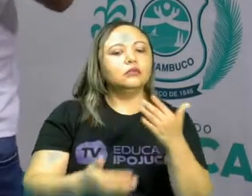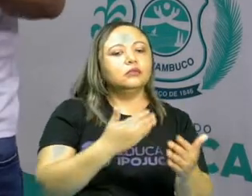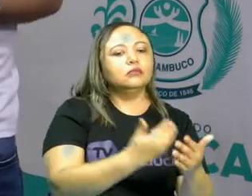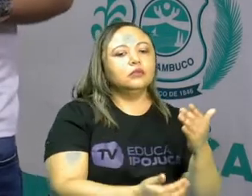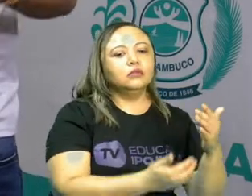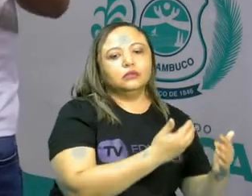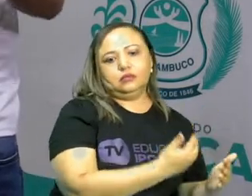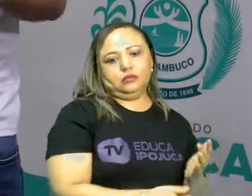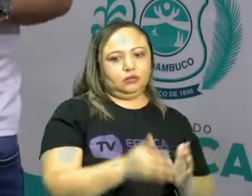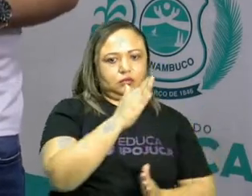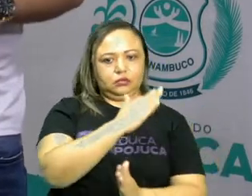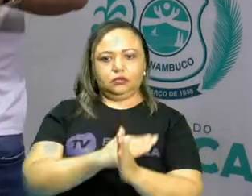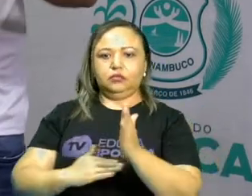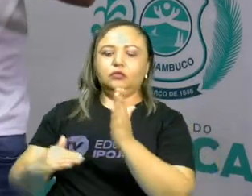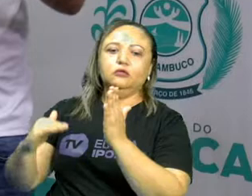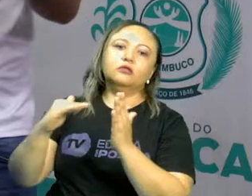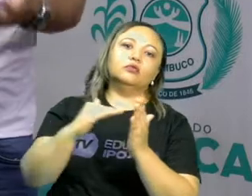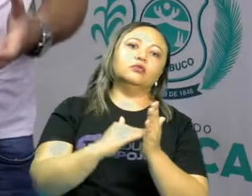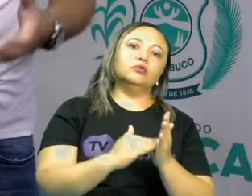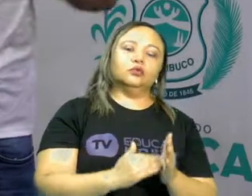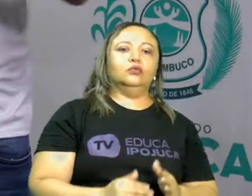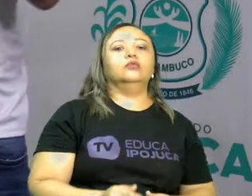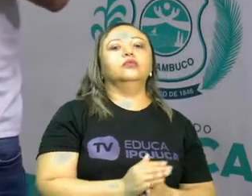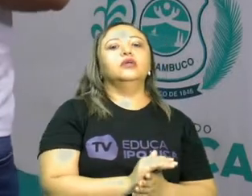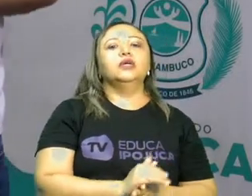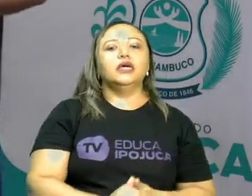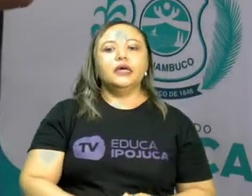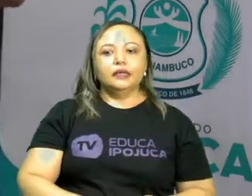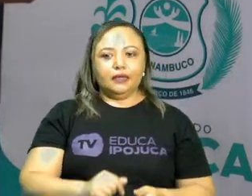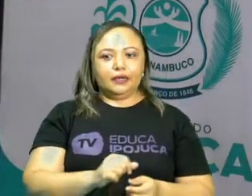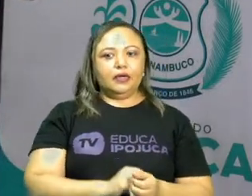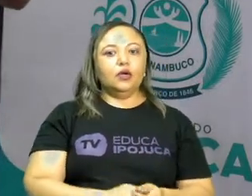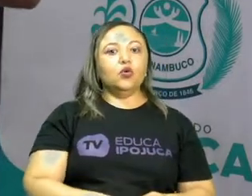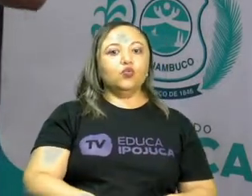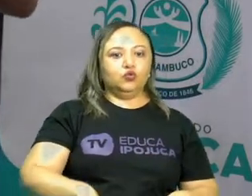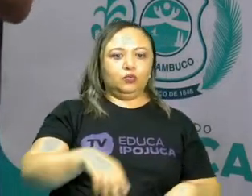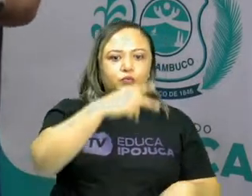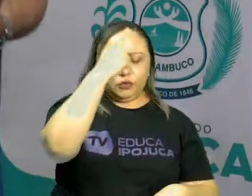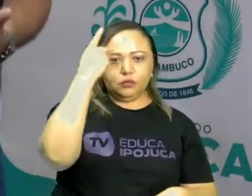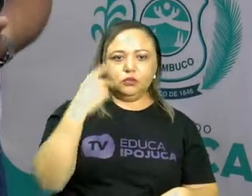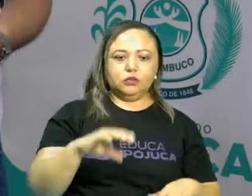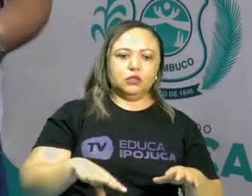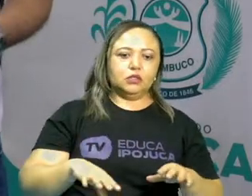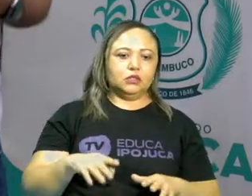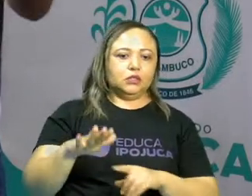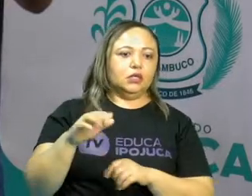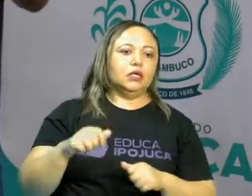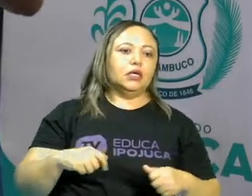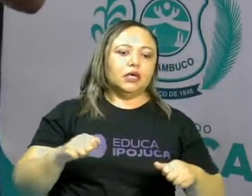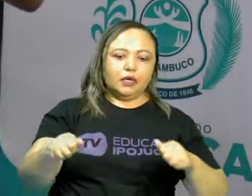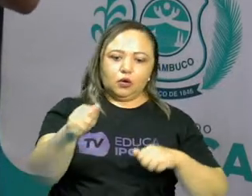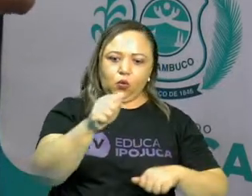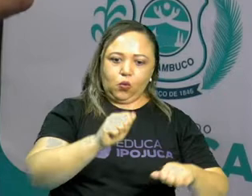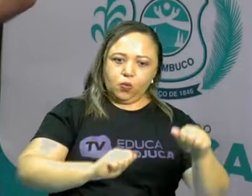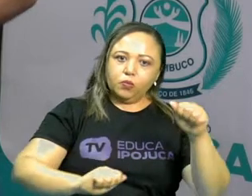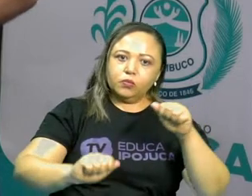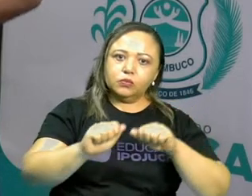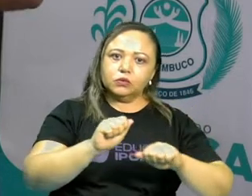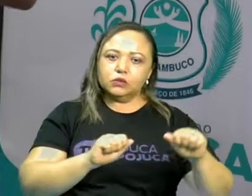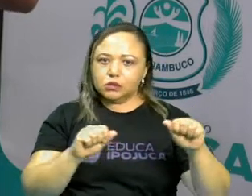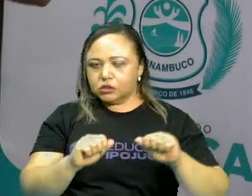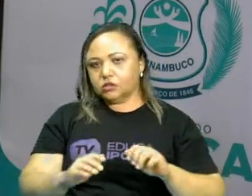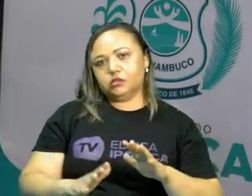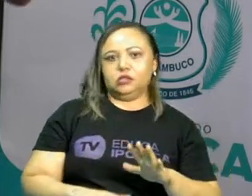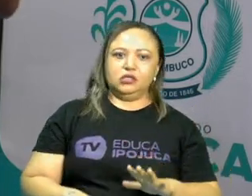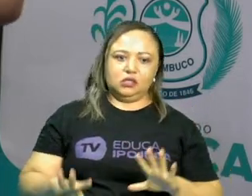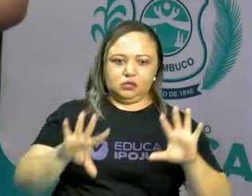Poder esse poder vai entrar nas mãos dos Comerciantes e também os monarcas absolutistas né os reis absolutistas